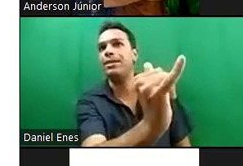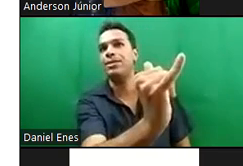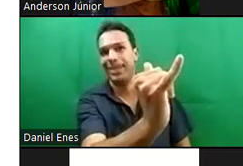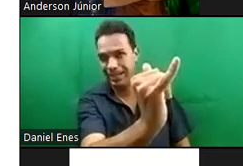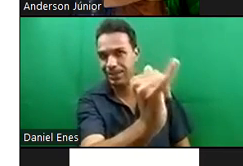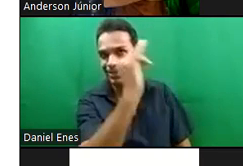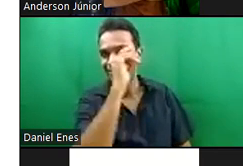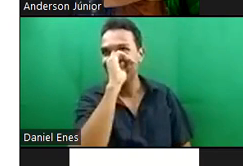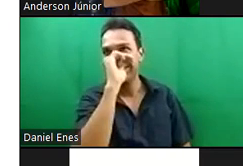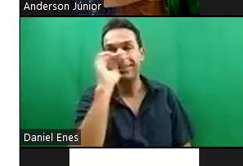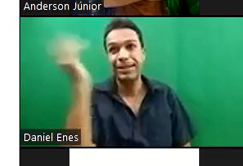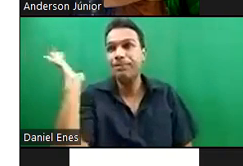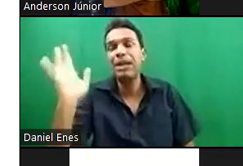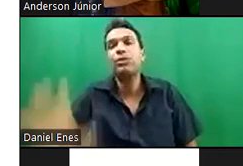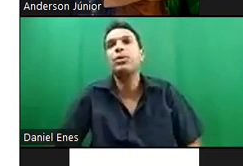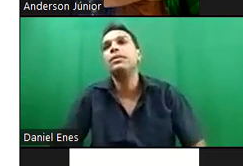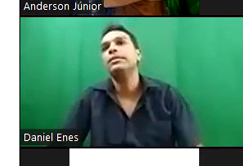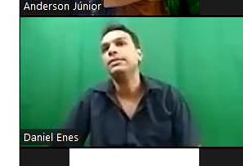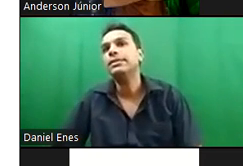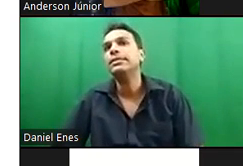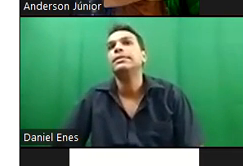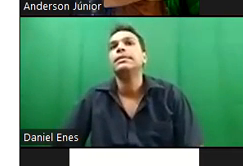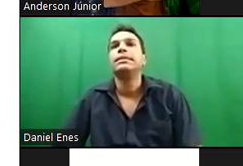para eles três. Matou.